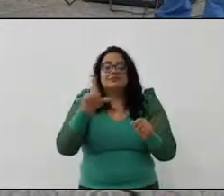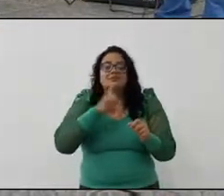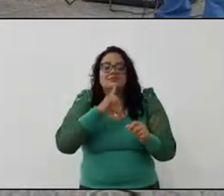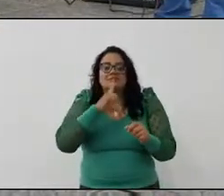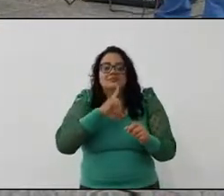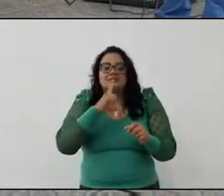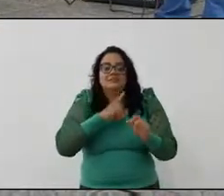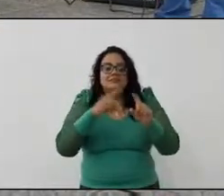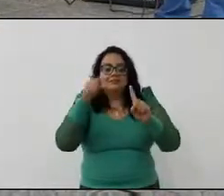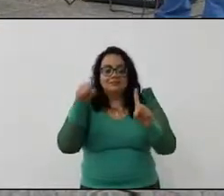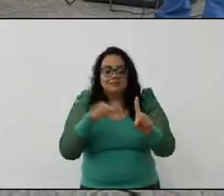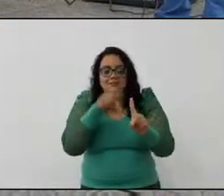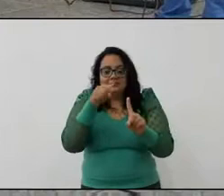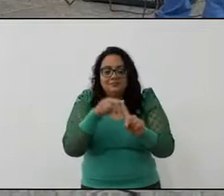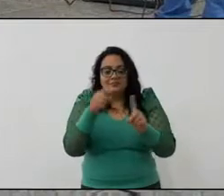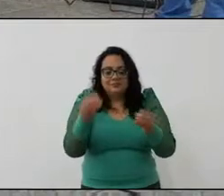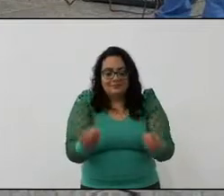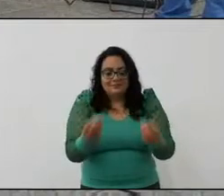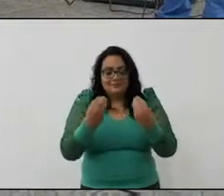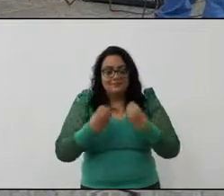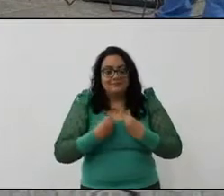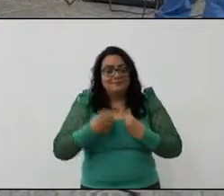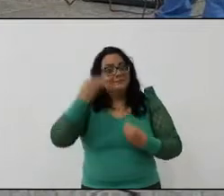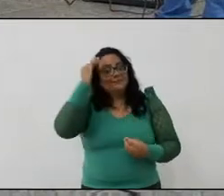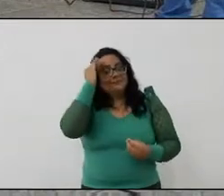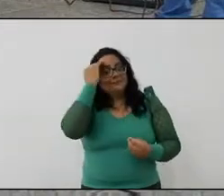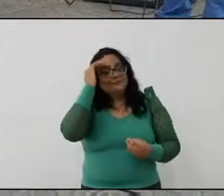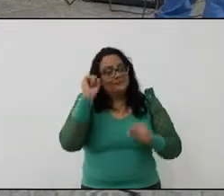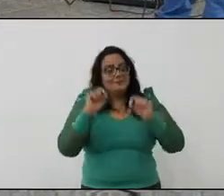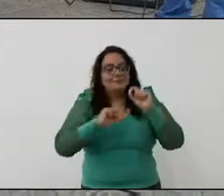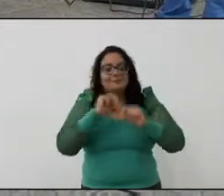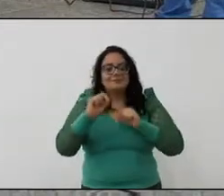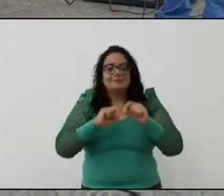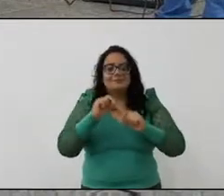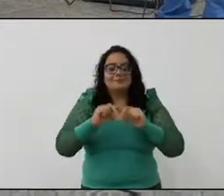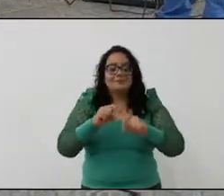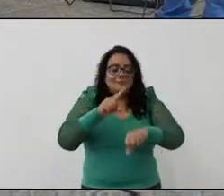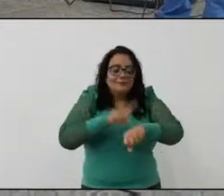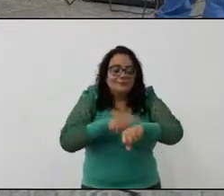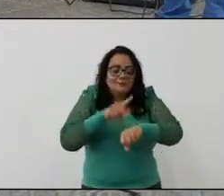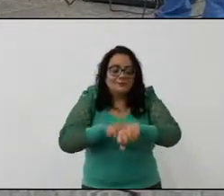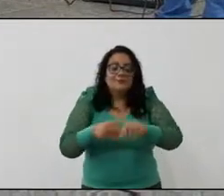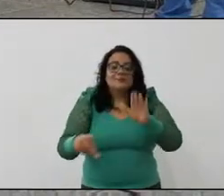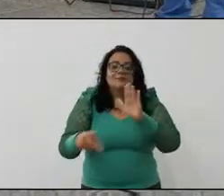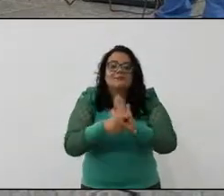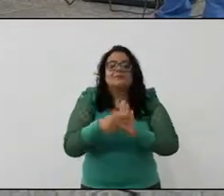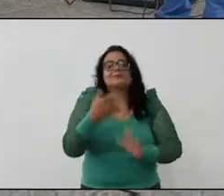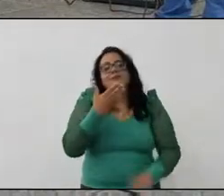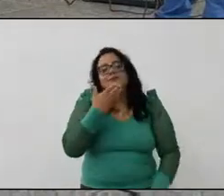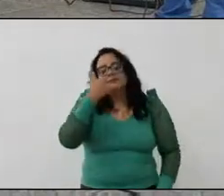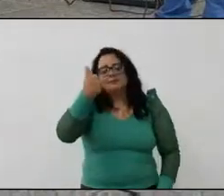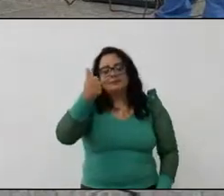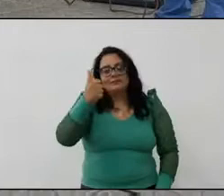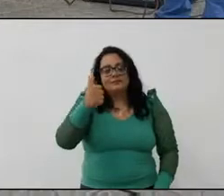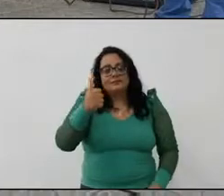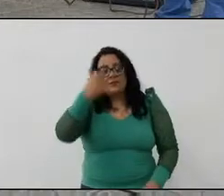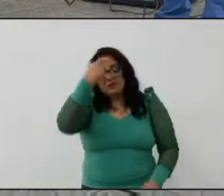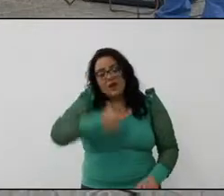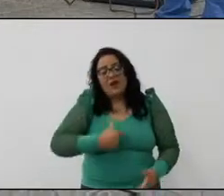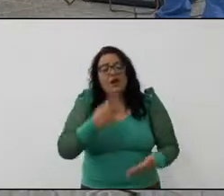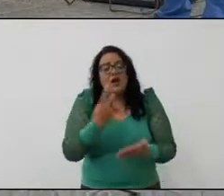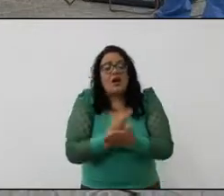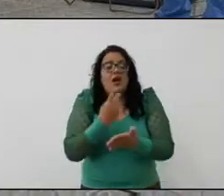vidas. E entender que o tempo dele é melhor do que o nosso. Muitas das vezes erramos